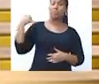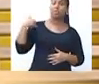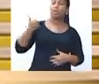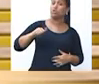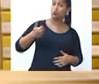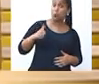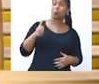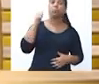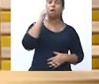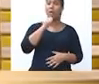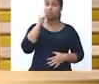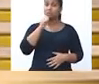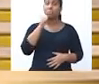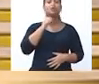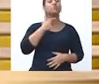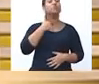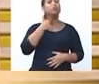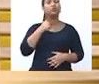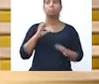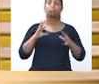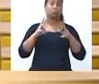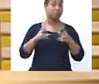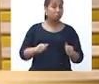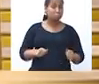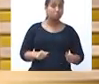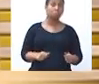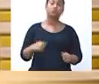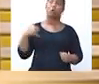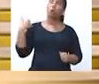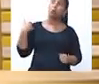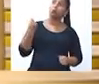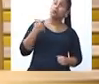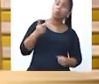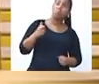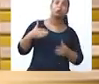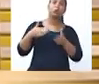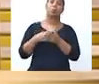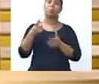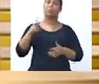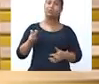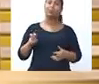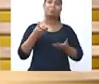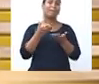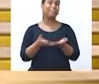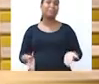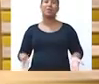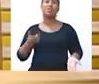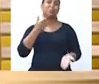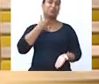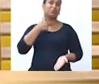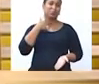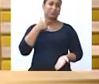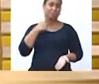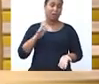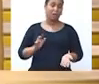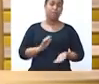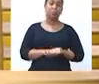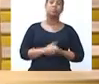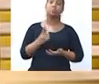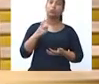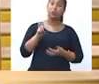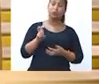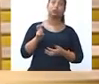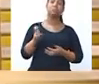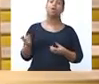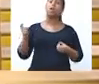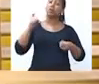anos, as meninas têm um interesse meio geral, dos 11 aos 15 elas perdem um pouco um interesse meio geral, e aos 15